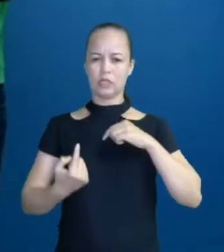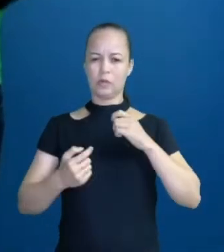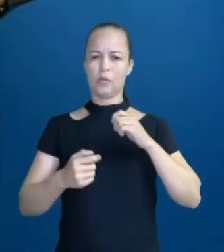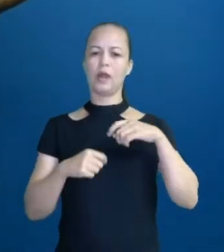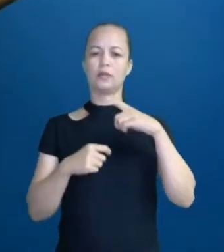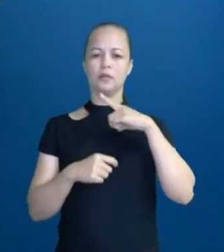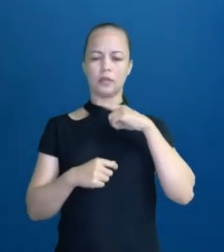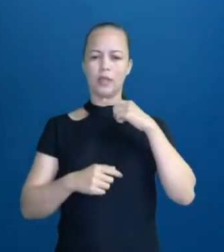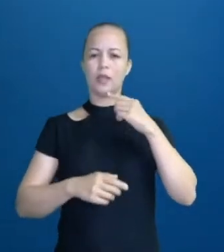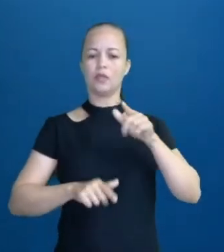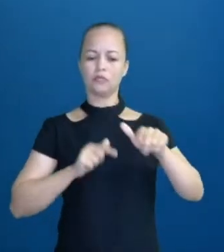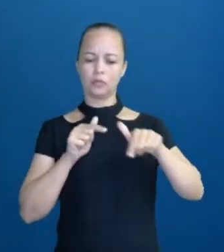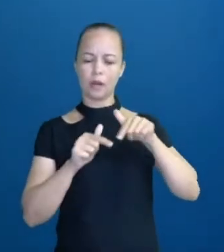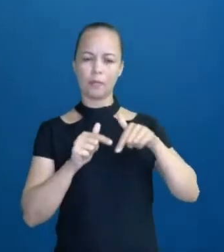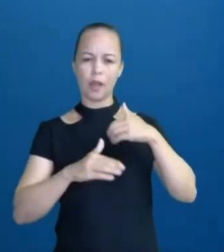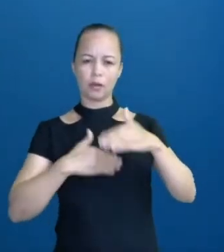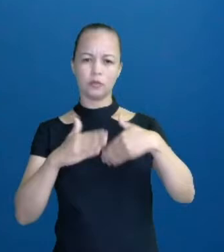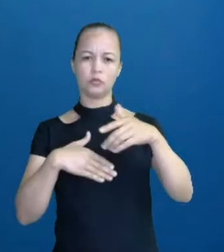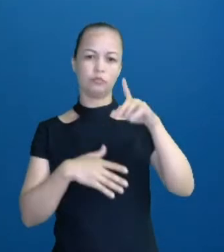atividades cotidianas.